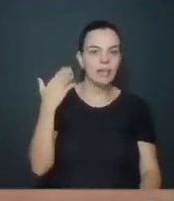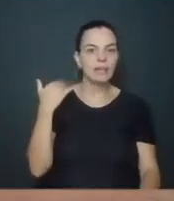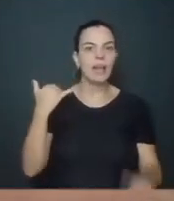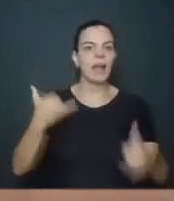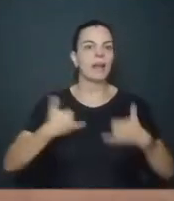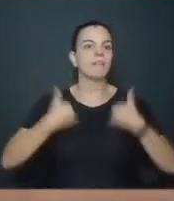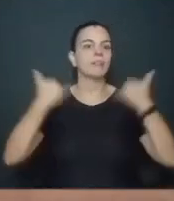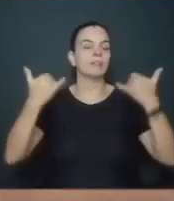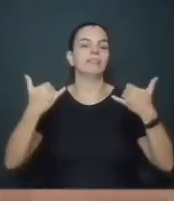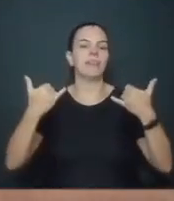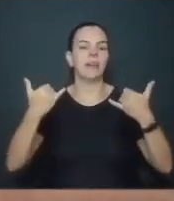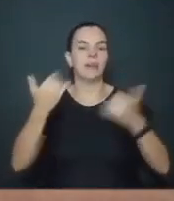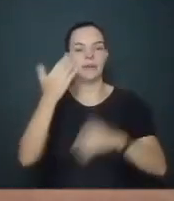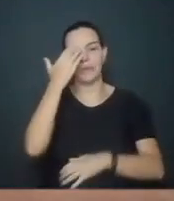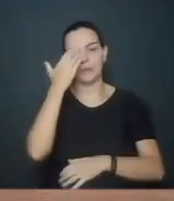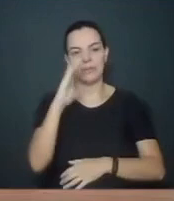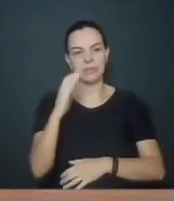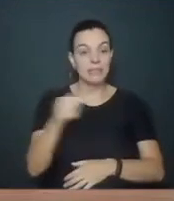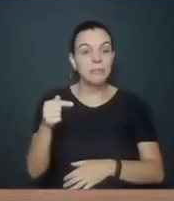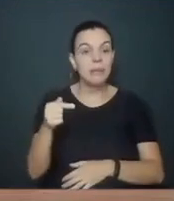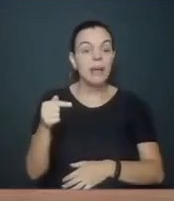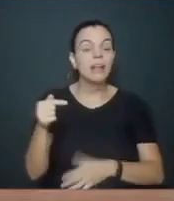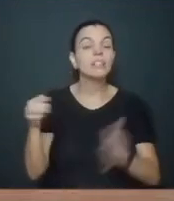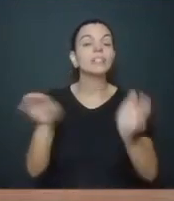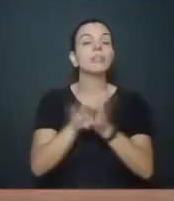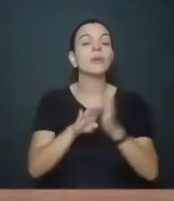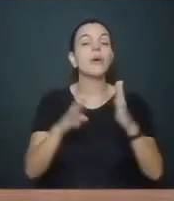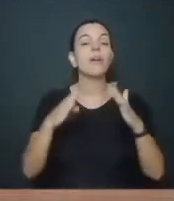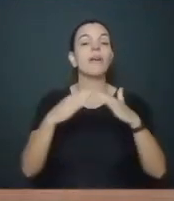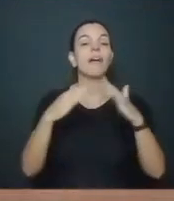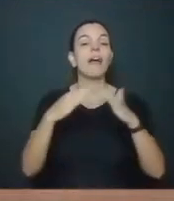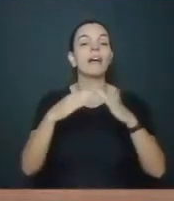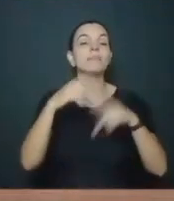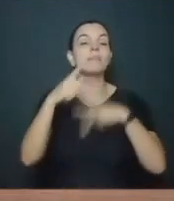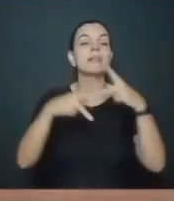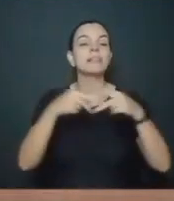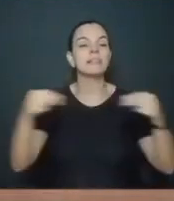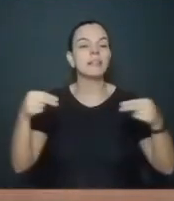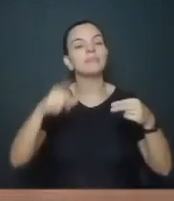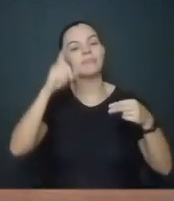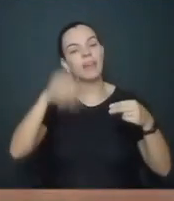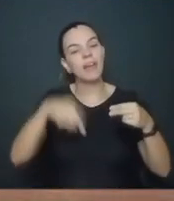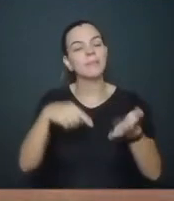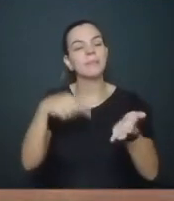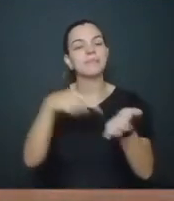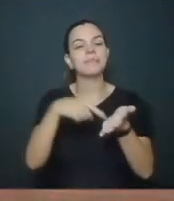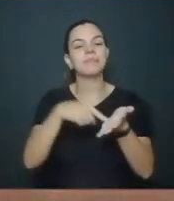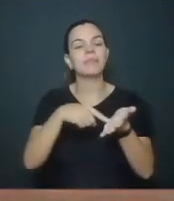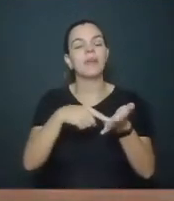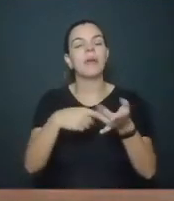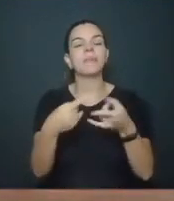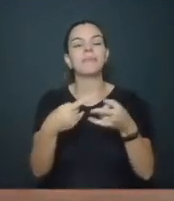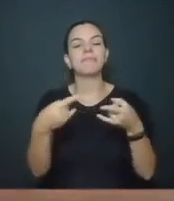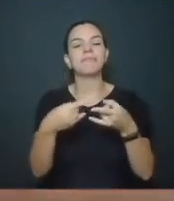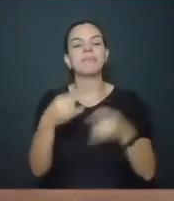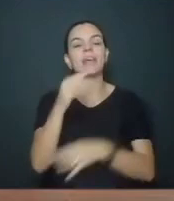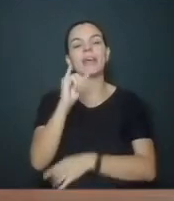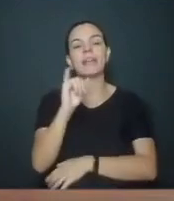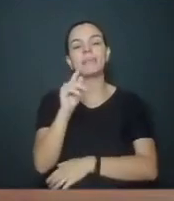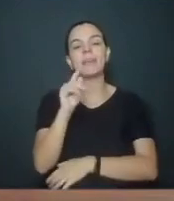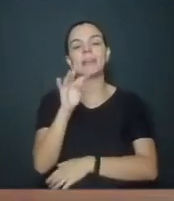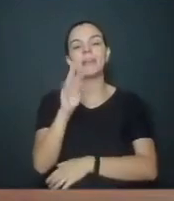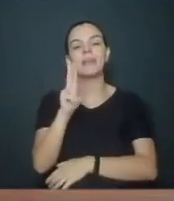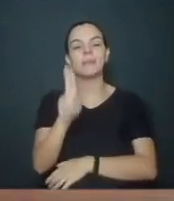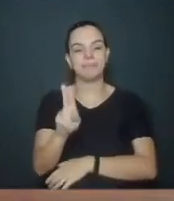chegou para os curitibanos foi o boleto do IPTU. E eu tenho recebido bastante reclamação com relação a isso. Pessoas alegando que seus IPTUs